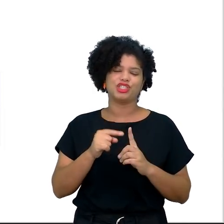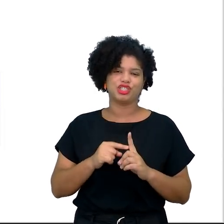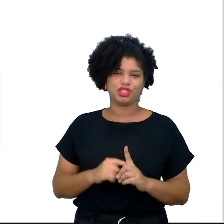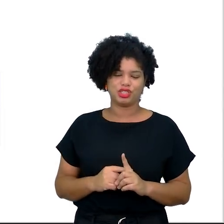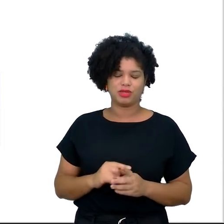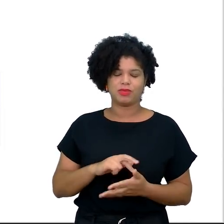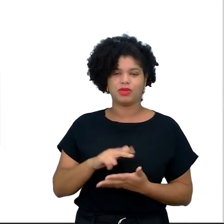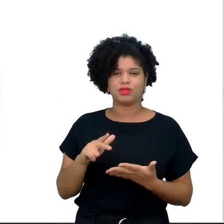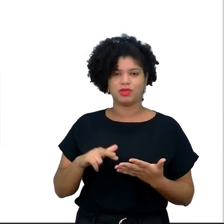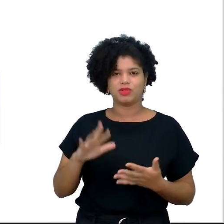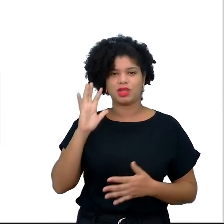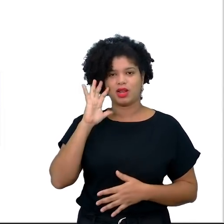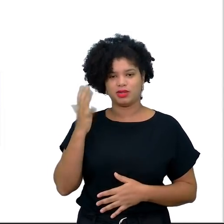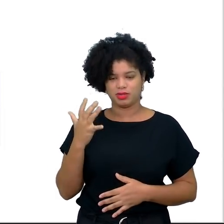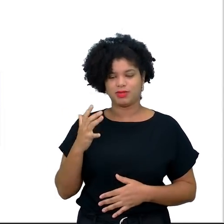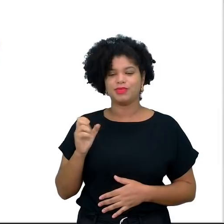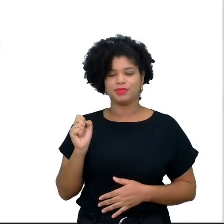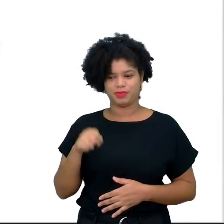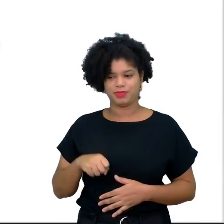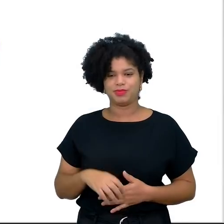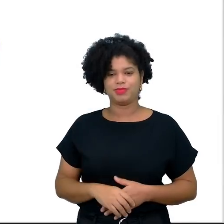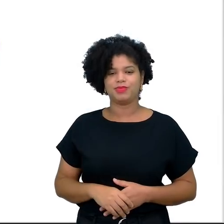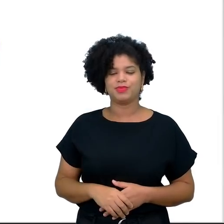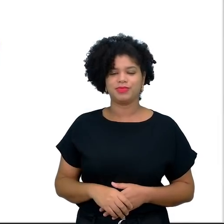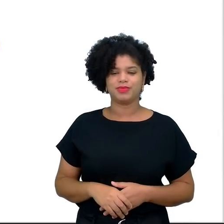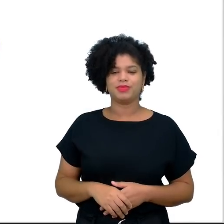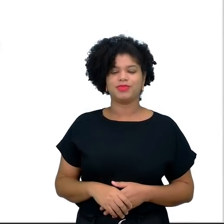de resolução.